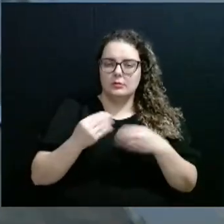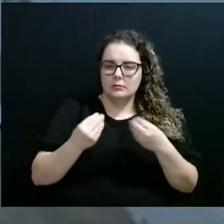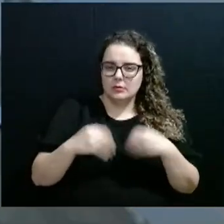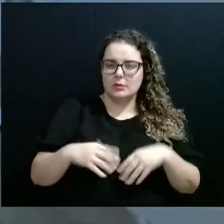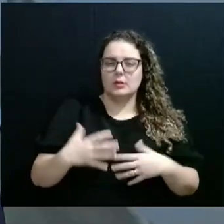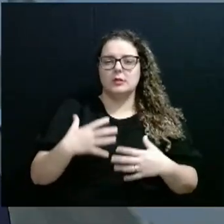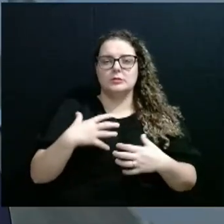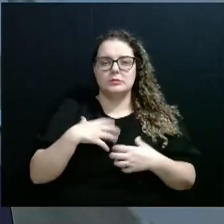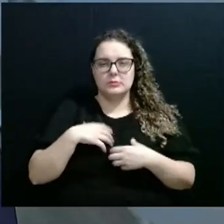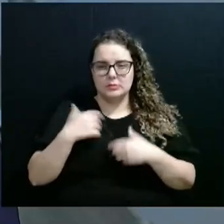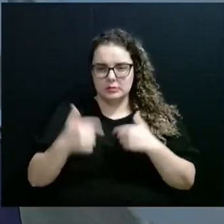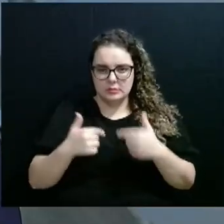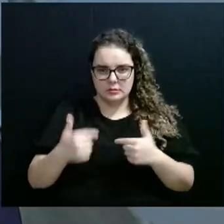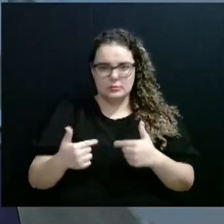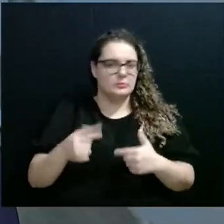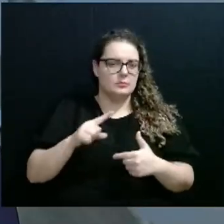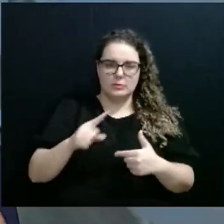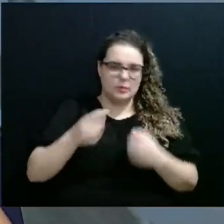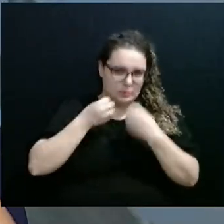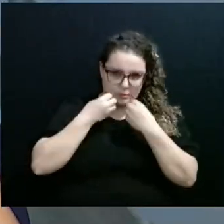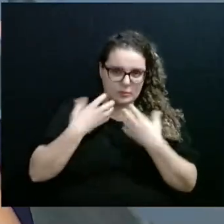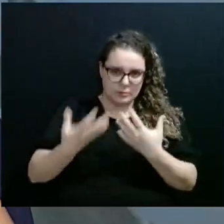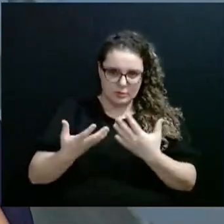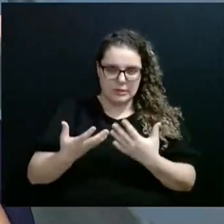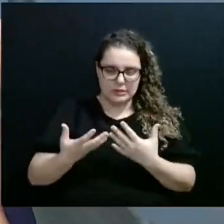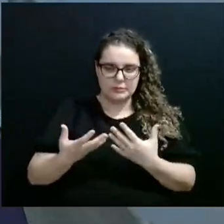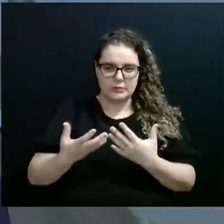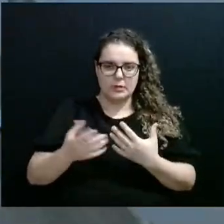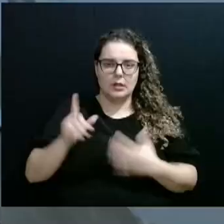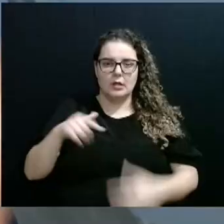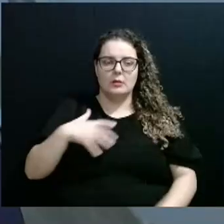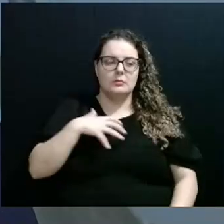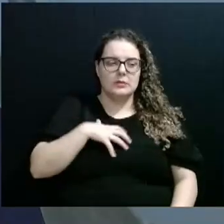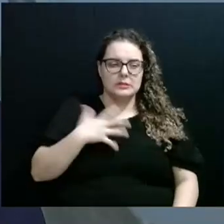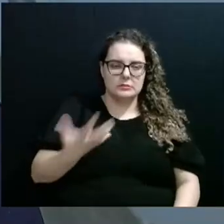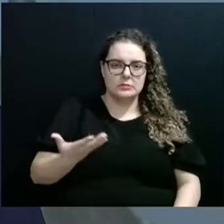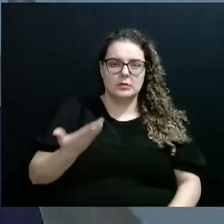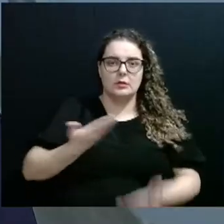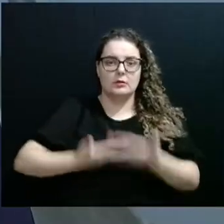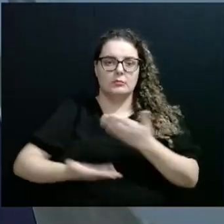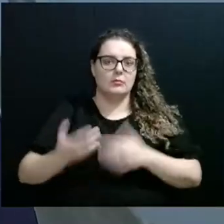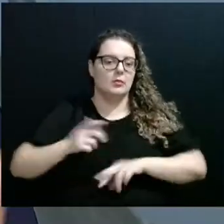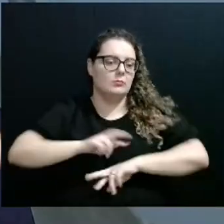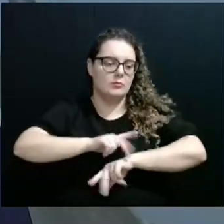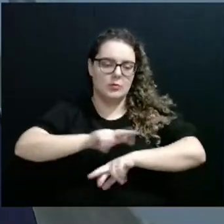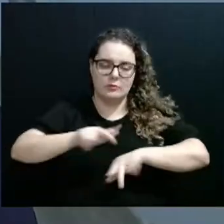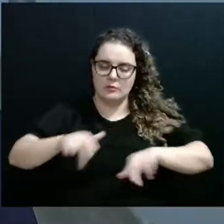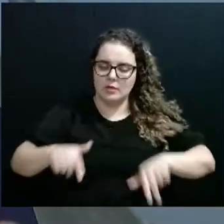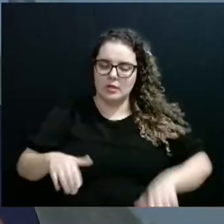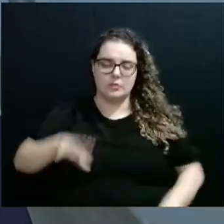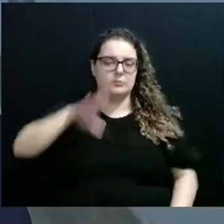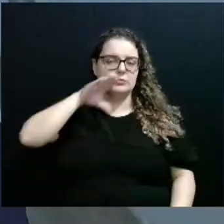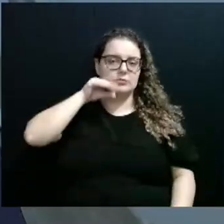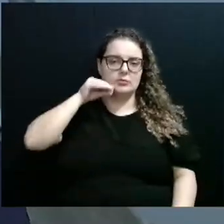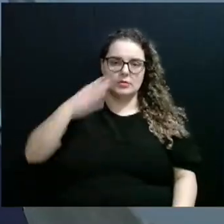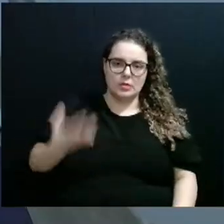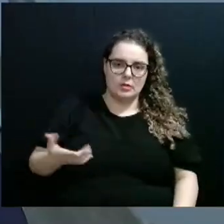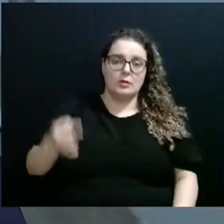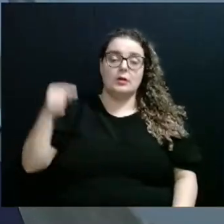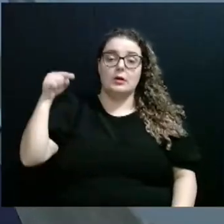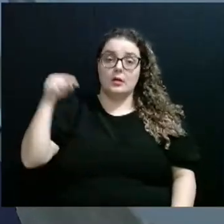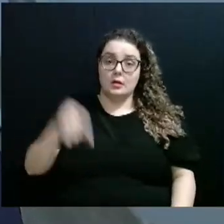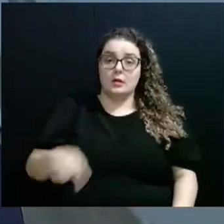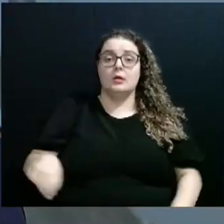trabalho não está fazendo bem, que é uma sensação compartilhada por tantos trabalhadores, ela é também uma